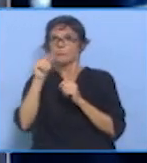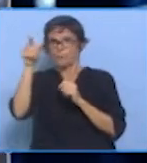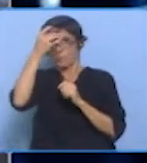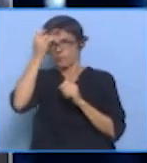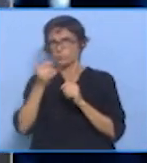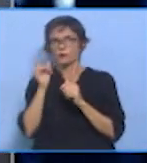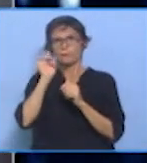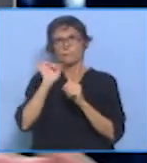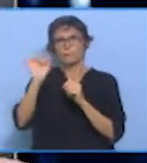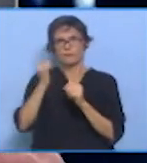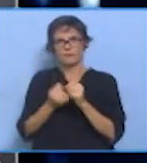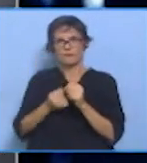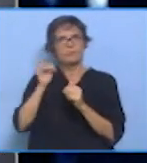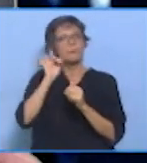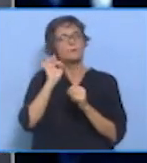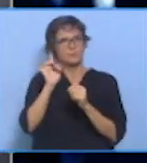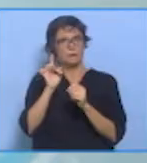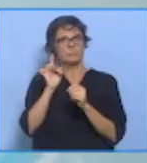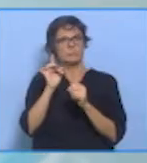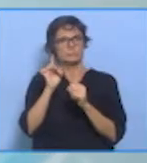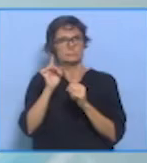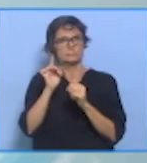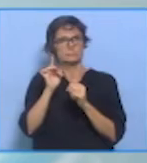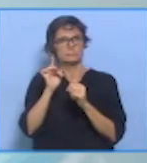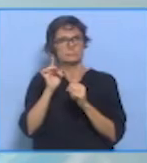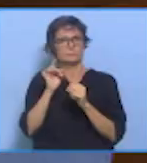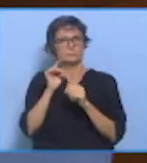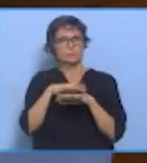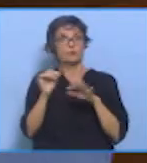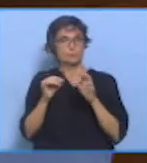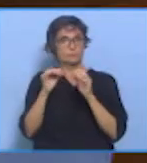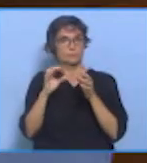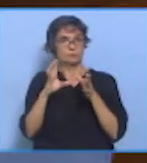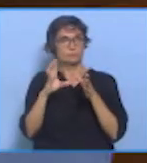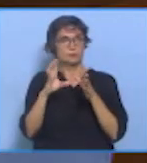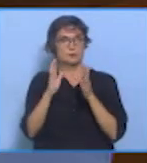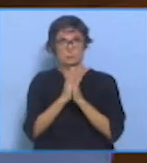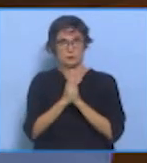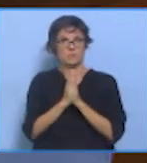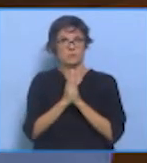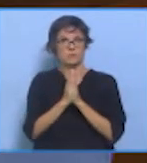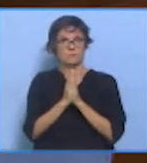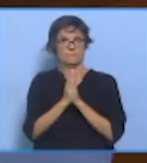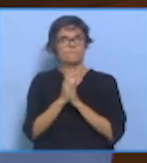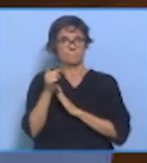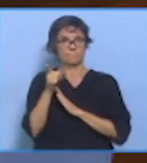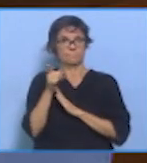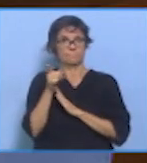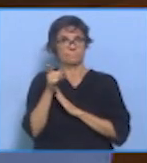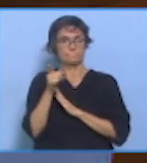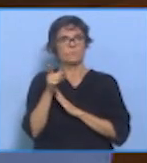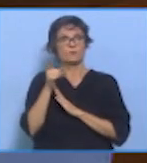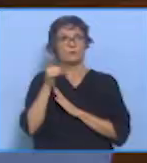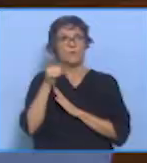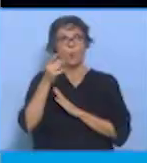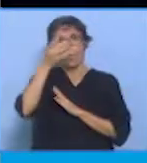Não é? E a partir Até hoje. Ainda hoje. E a partir daí ele tem necessidade de dar a perceber o que é que ele quer dizer com a palavra